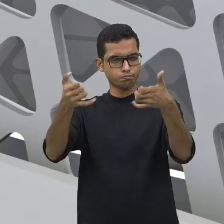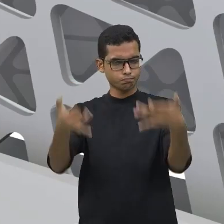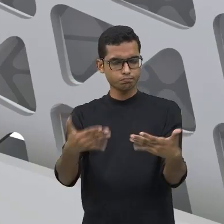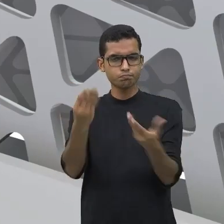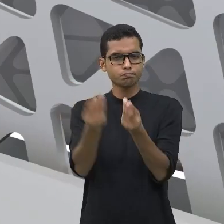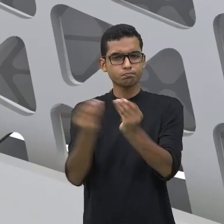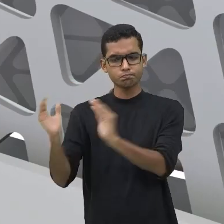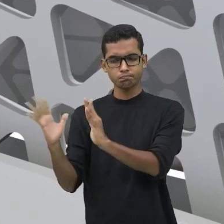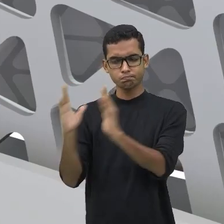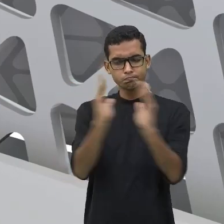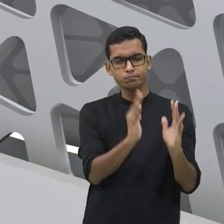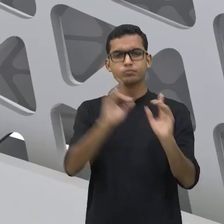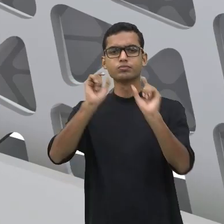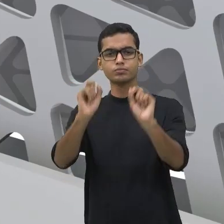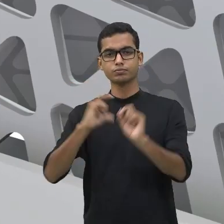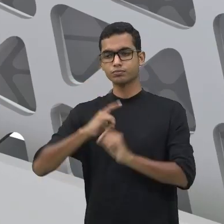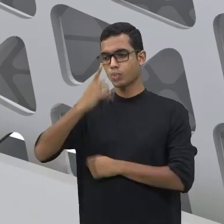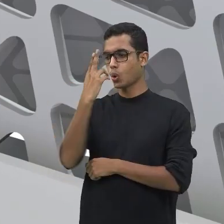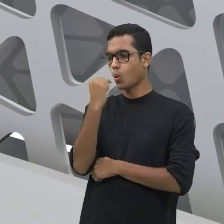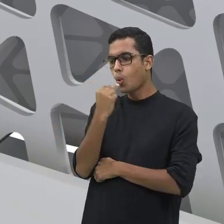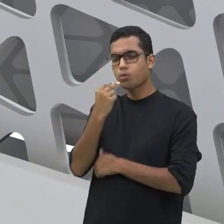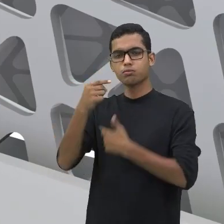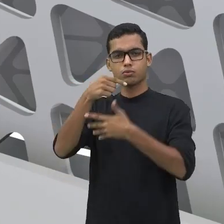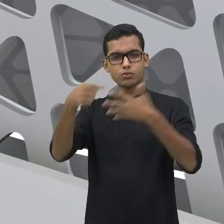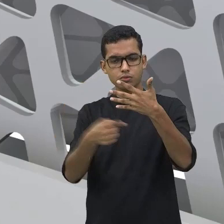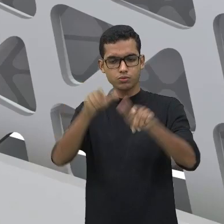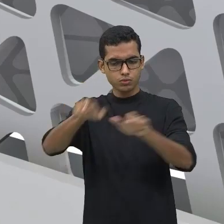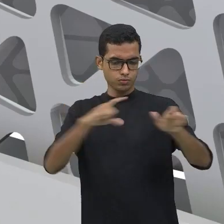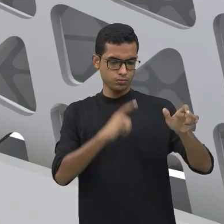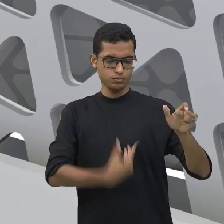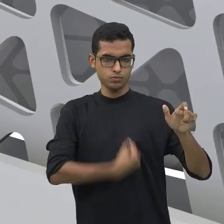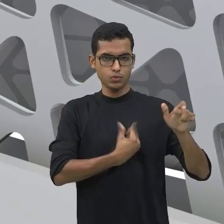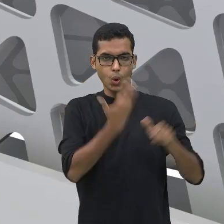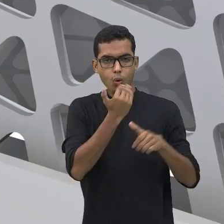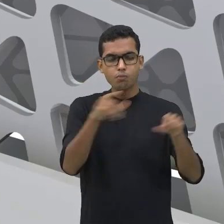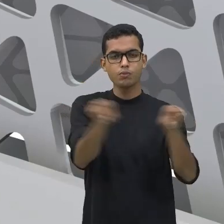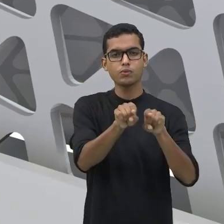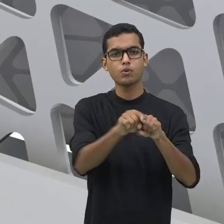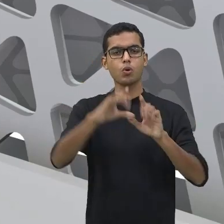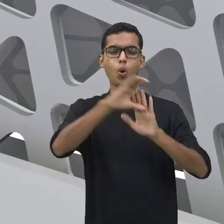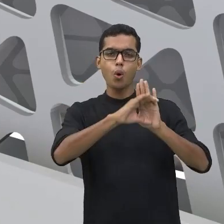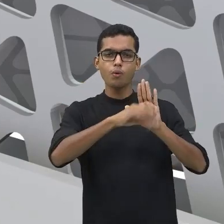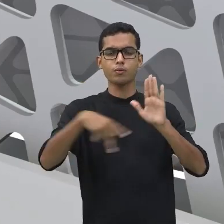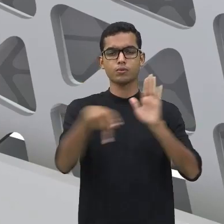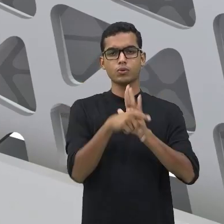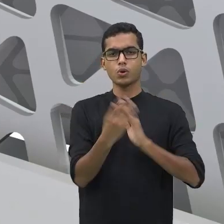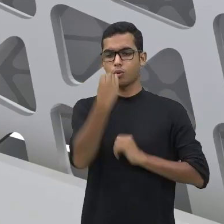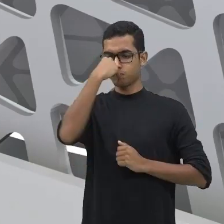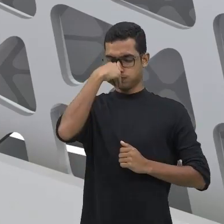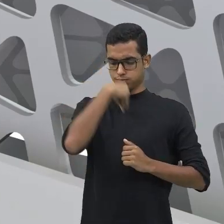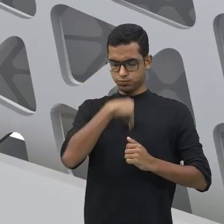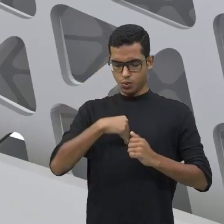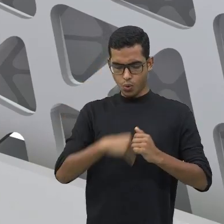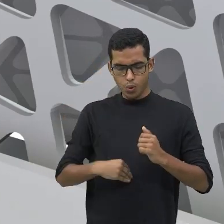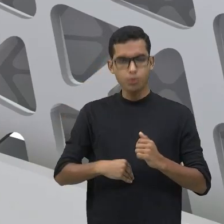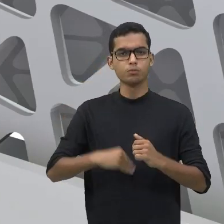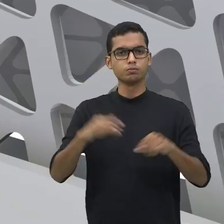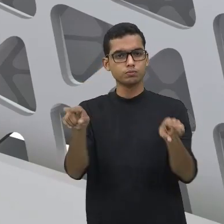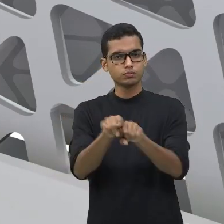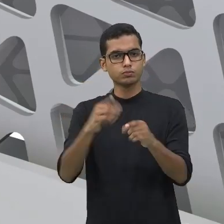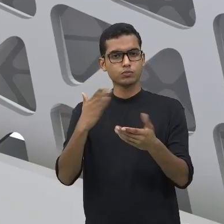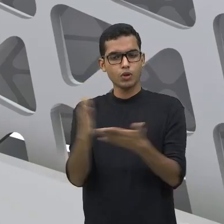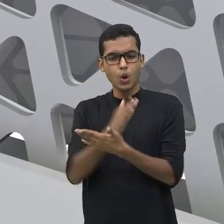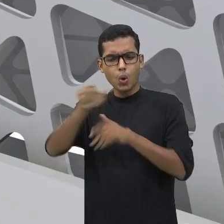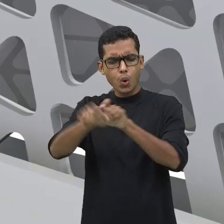que os seres vivos, né, se alimentam, falamos o conceito de digestão, vimos alguns seres vivos,